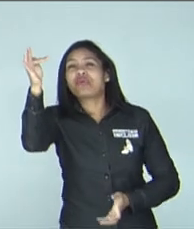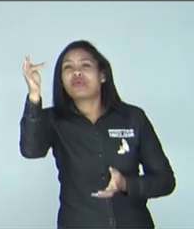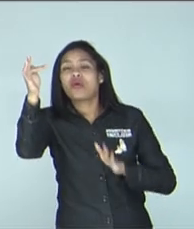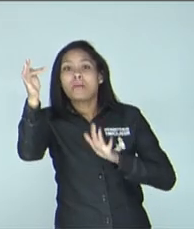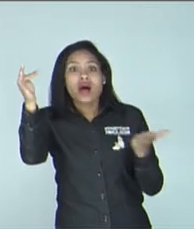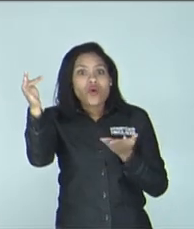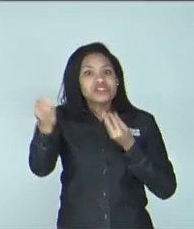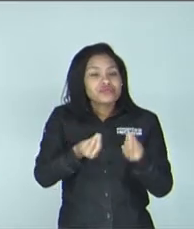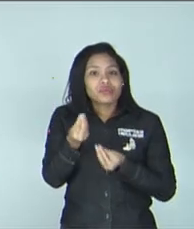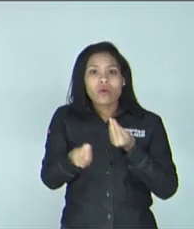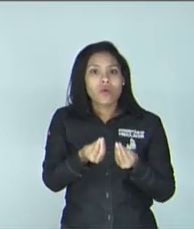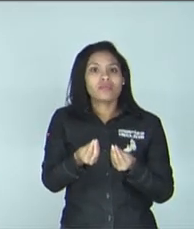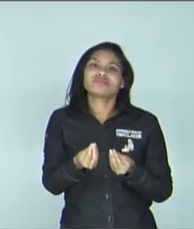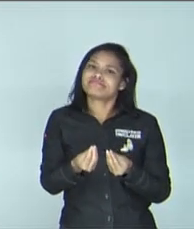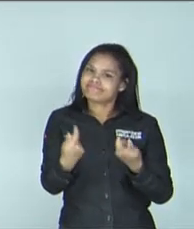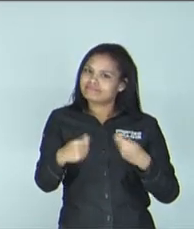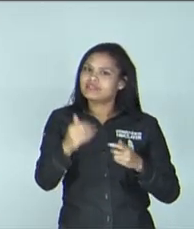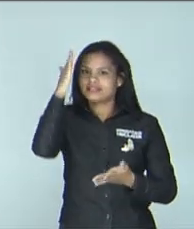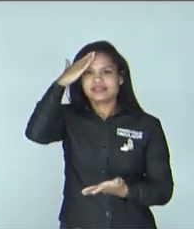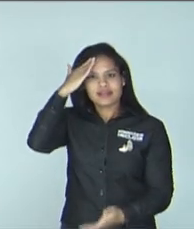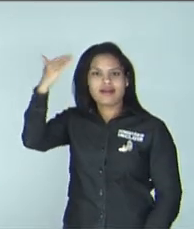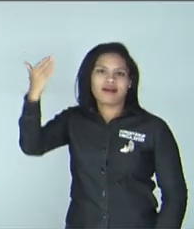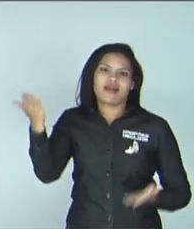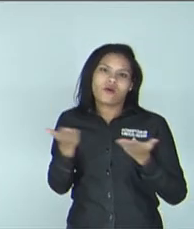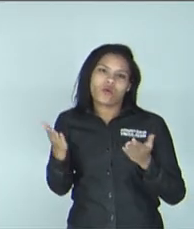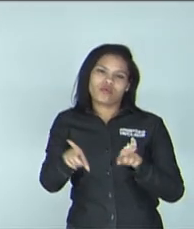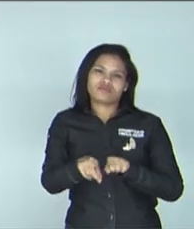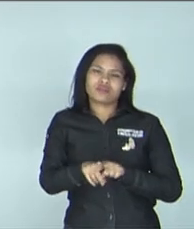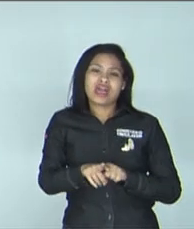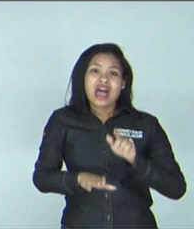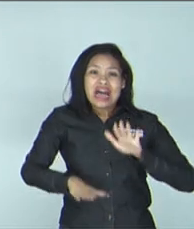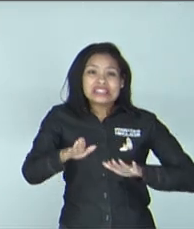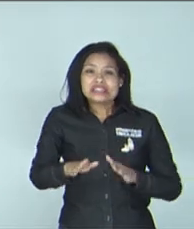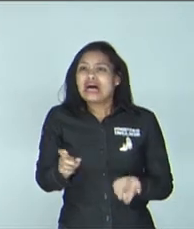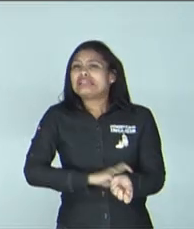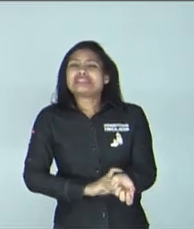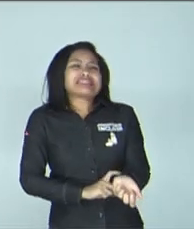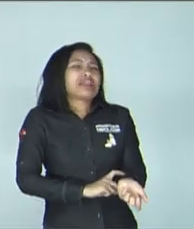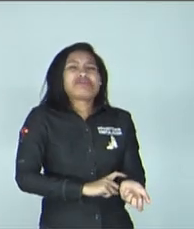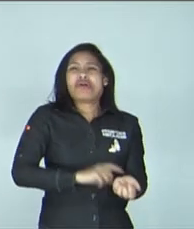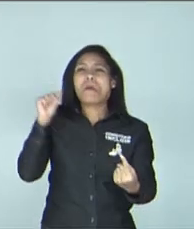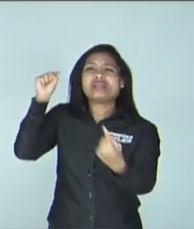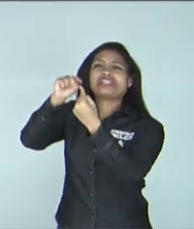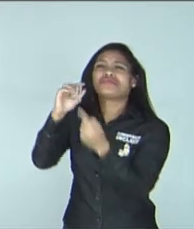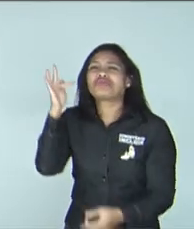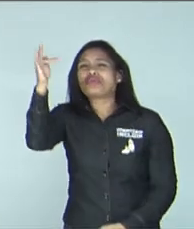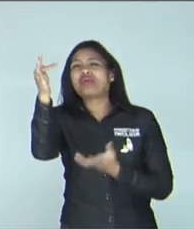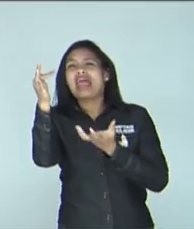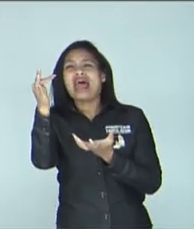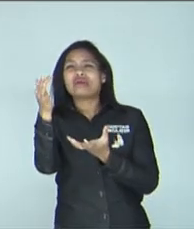e a gente vira um bicho um bicho nervoso porque a gente vê que em função dos objetivos esquece quem tá do lado